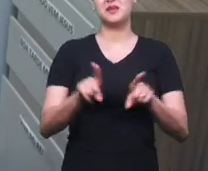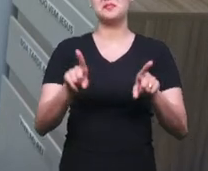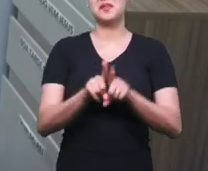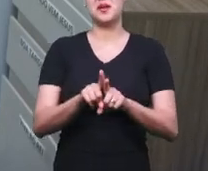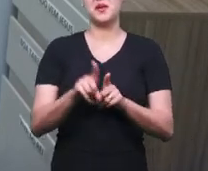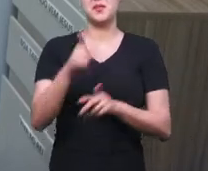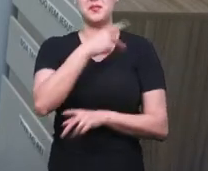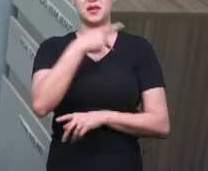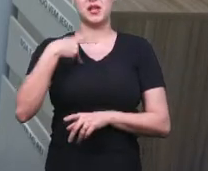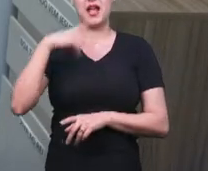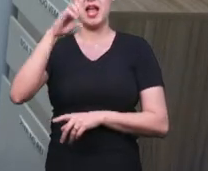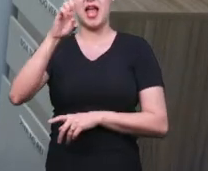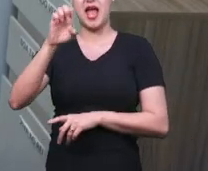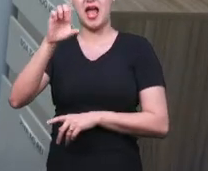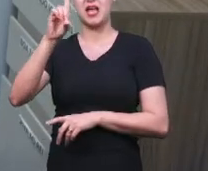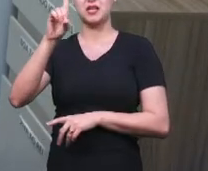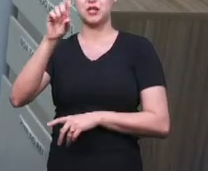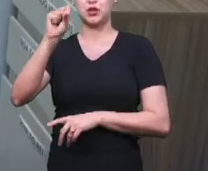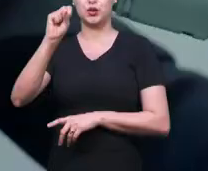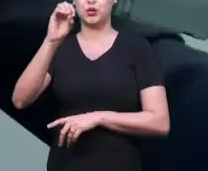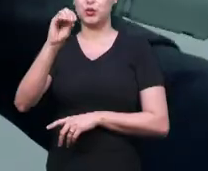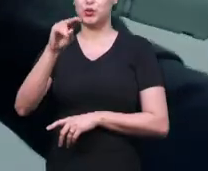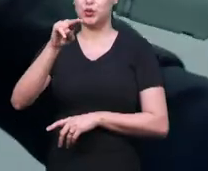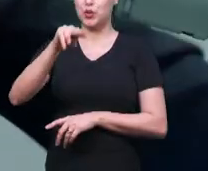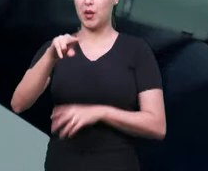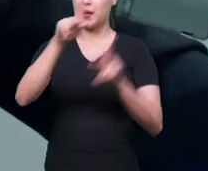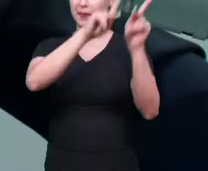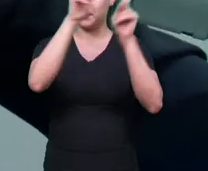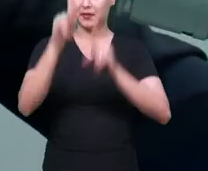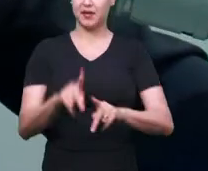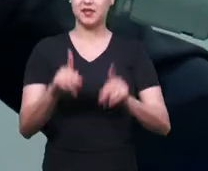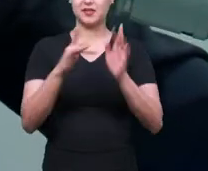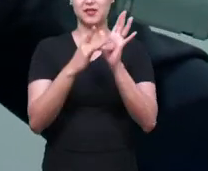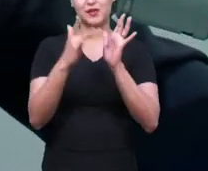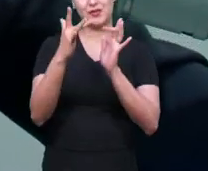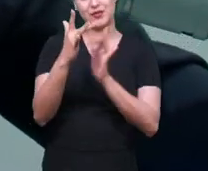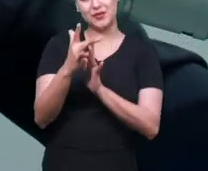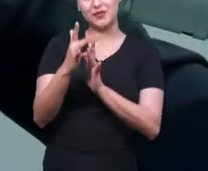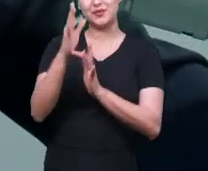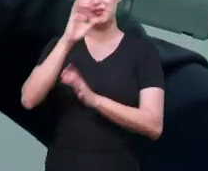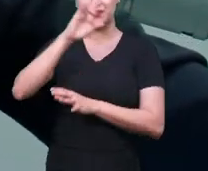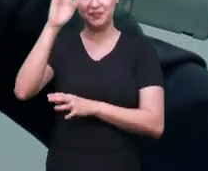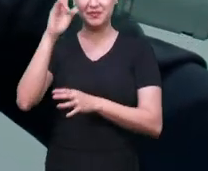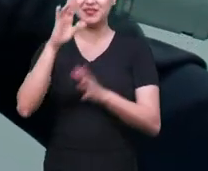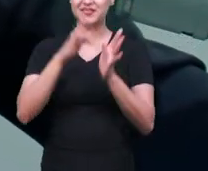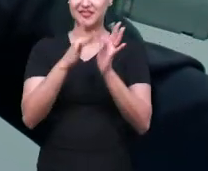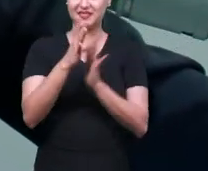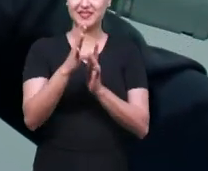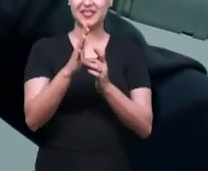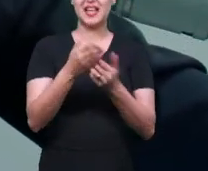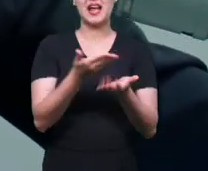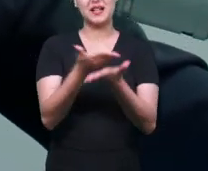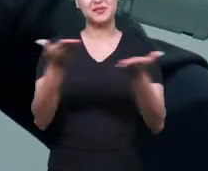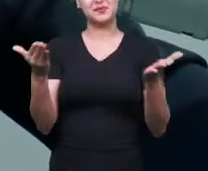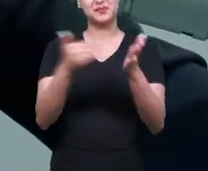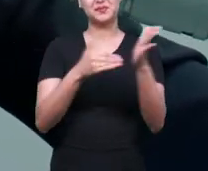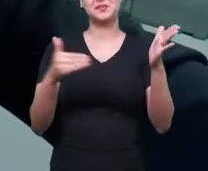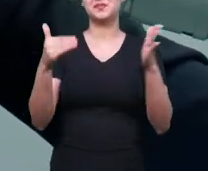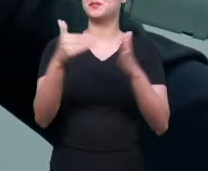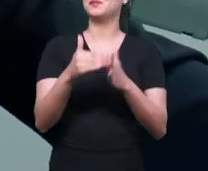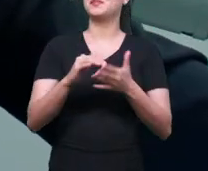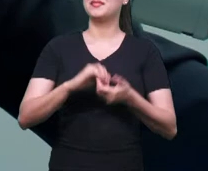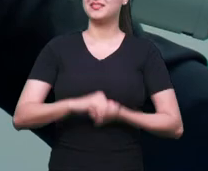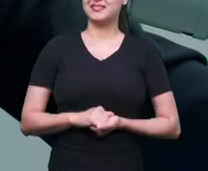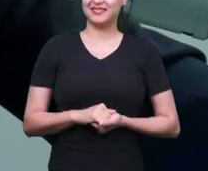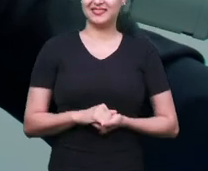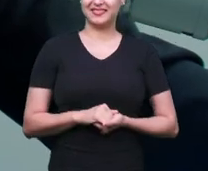está conosco aqui. Pastor Edson, a paz do Senhor Jesus, querido. A paz do Senhor, Elias Faé. A paz do Senhor a todos os irmãos. A paz do Senhor